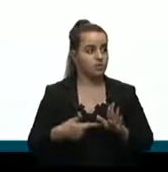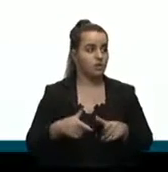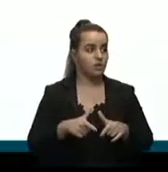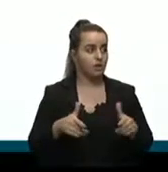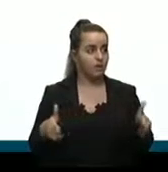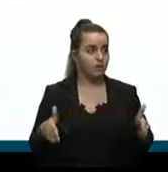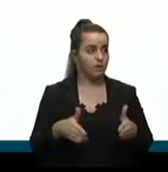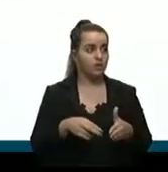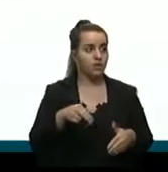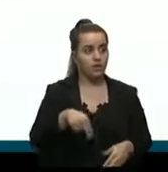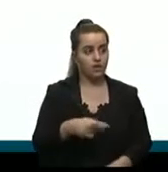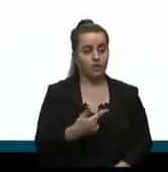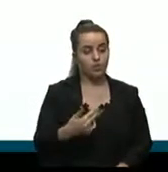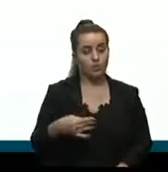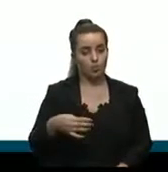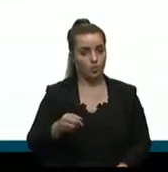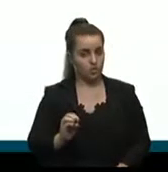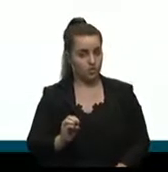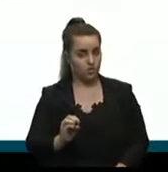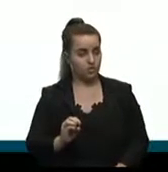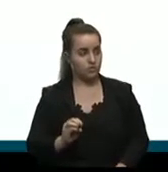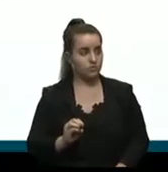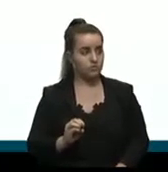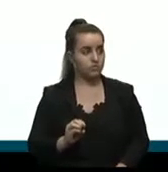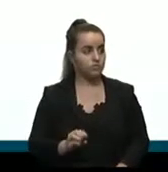tamanho n igual a 30?